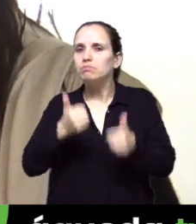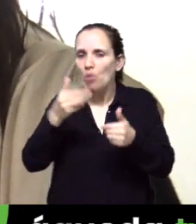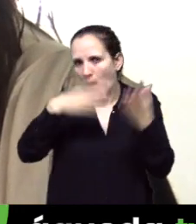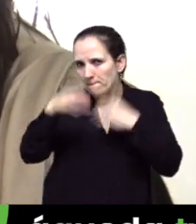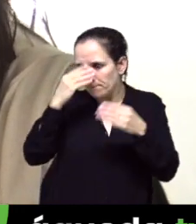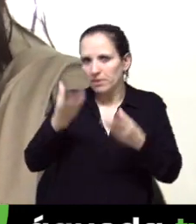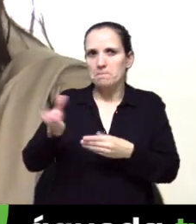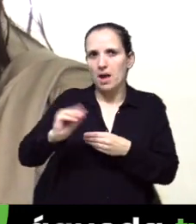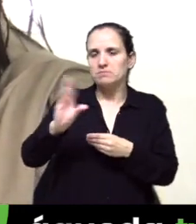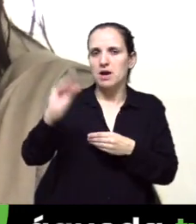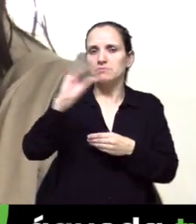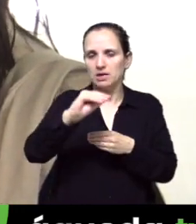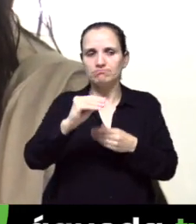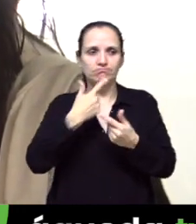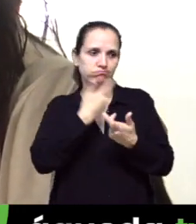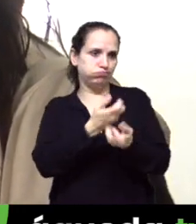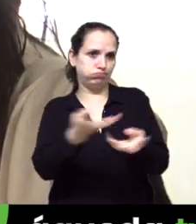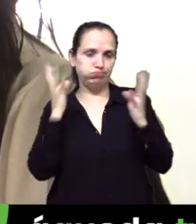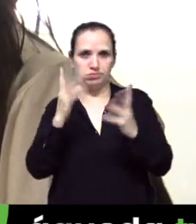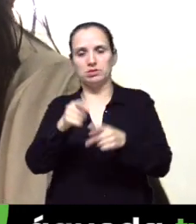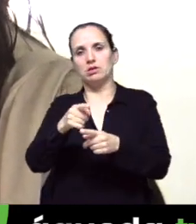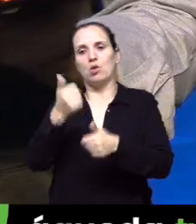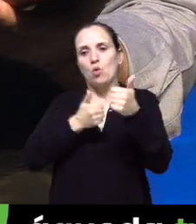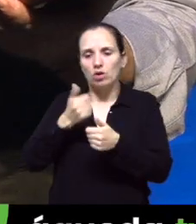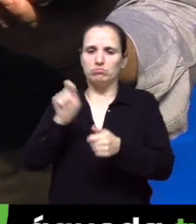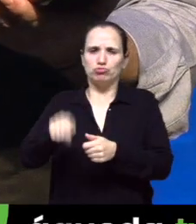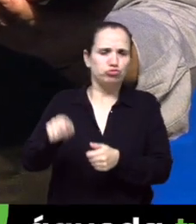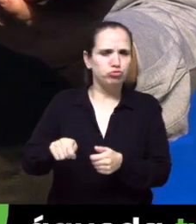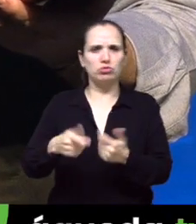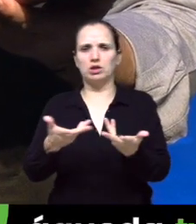que aqui estão e com os júris e fiquei muito contente.